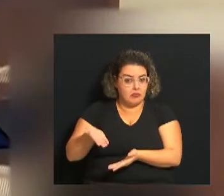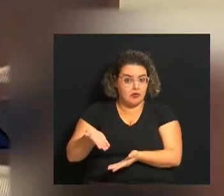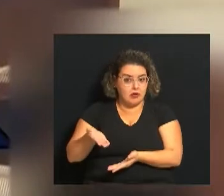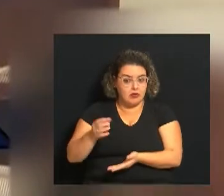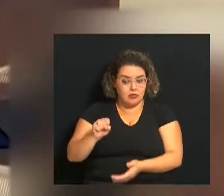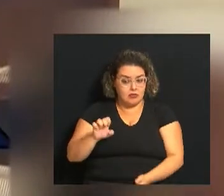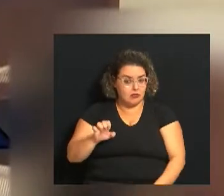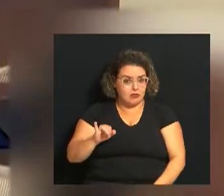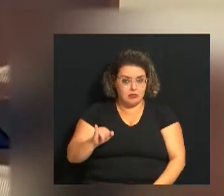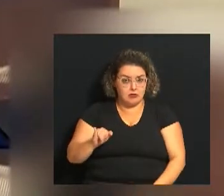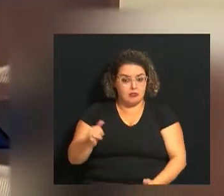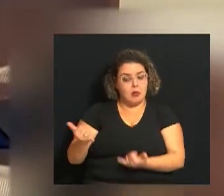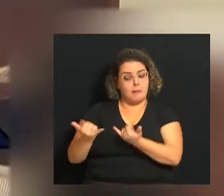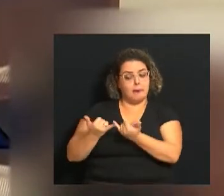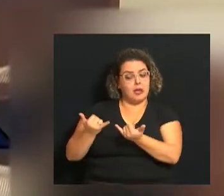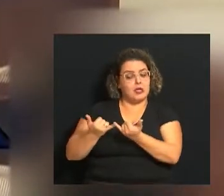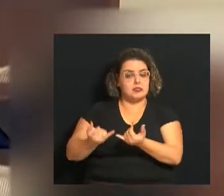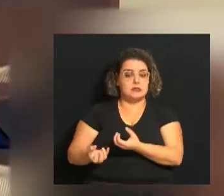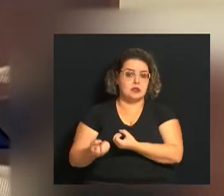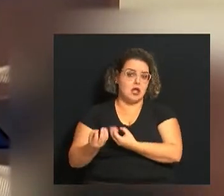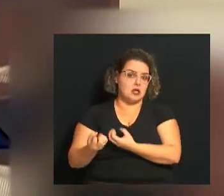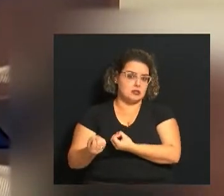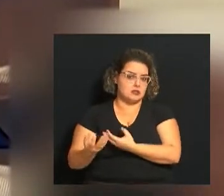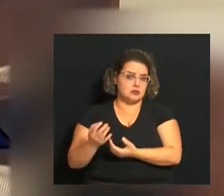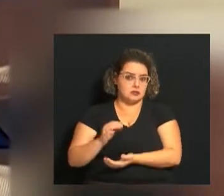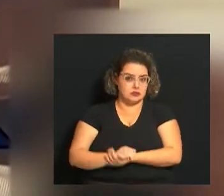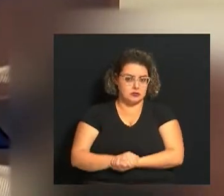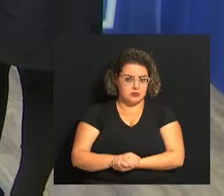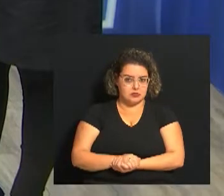acesso parcial às informações.